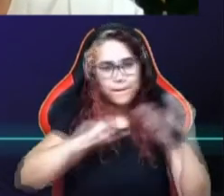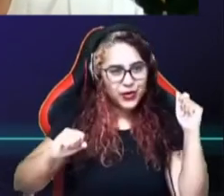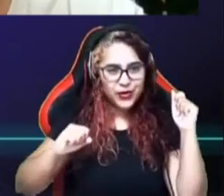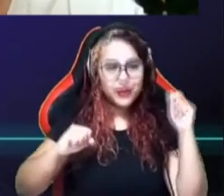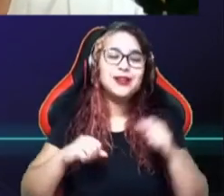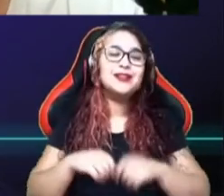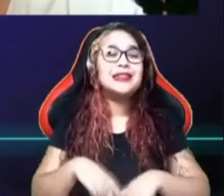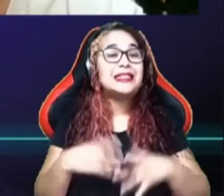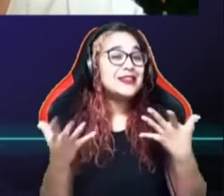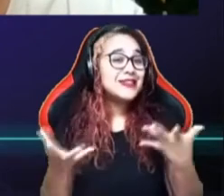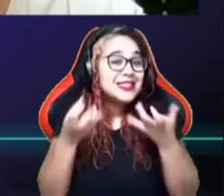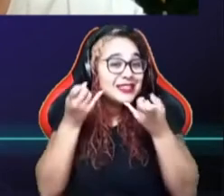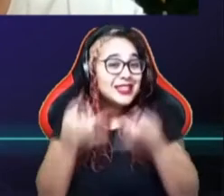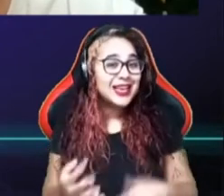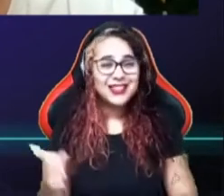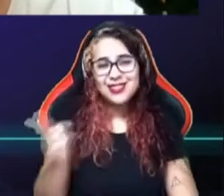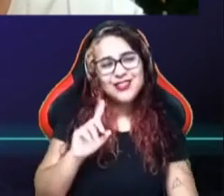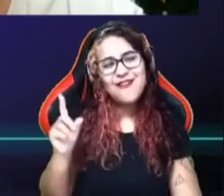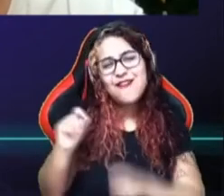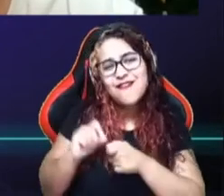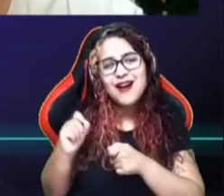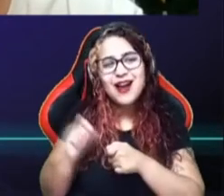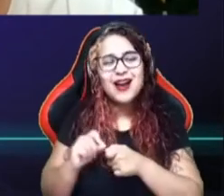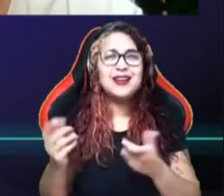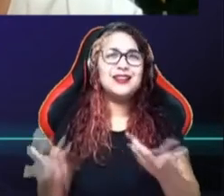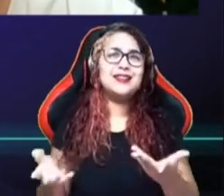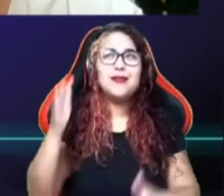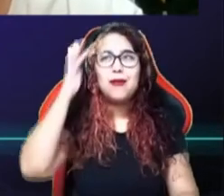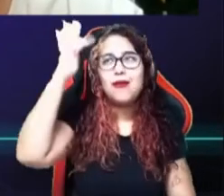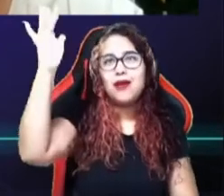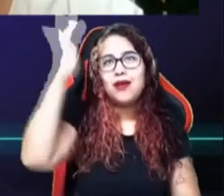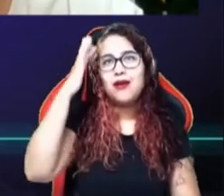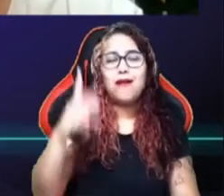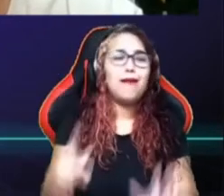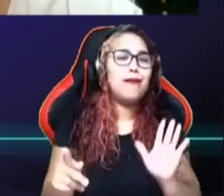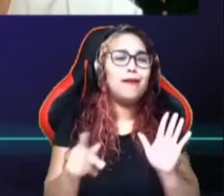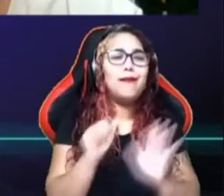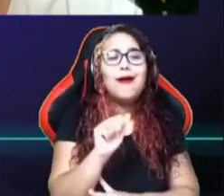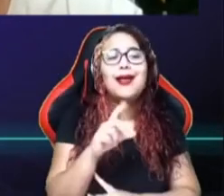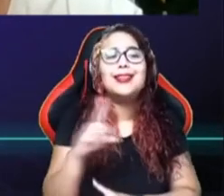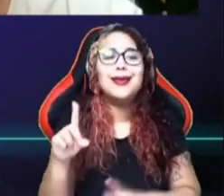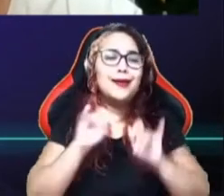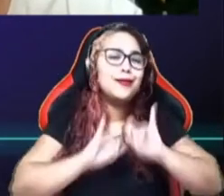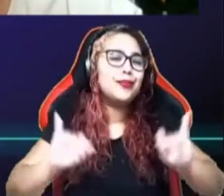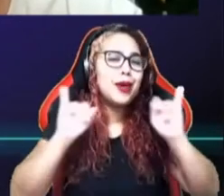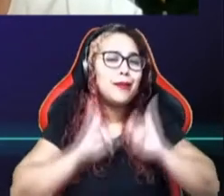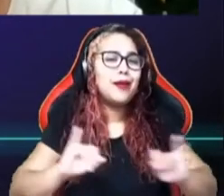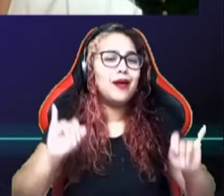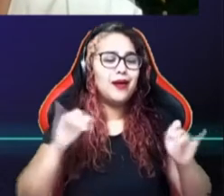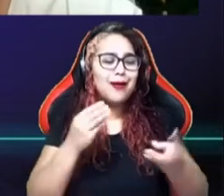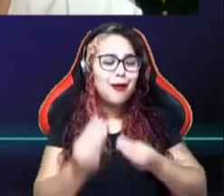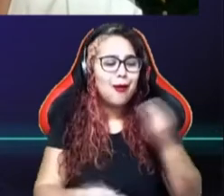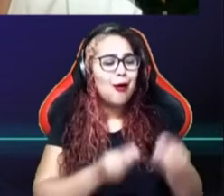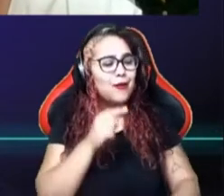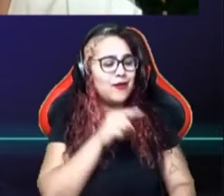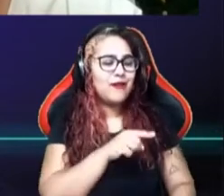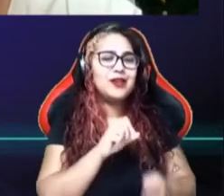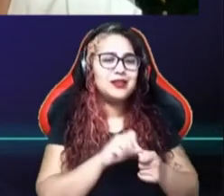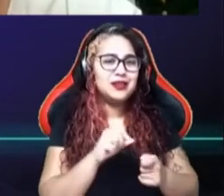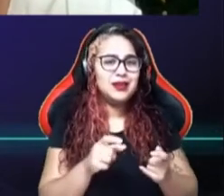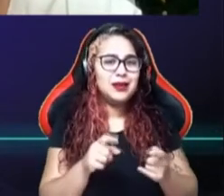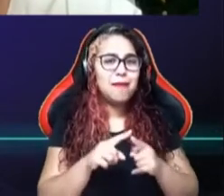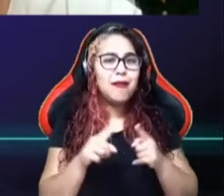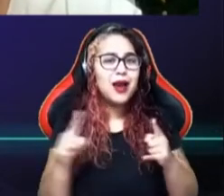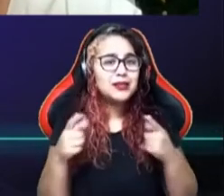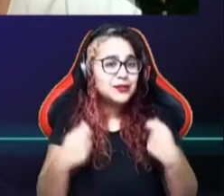não pensa como meio que um anúncio, meio que um banner dentro do jogo, pensa em como é que você faz um conteúdo